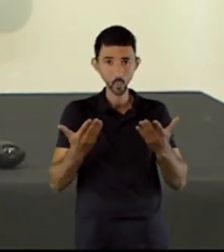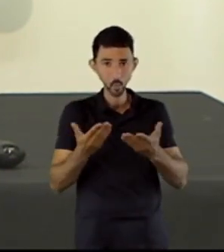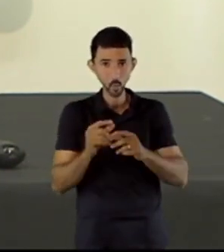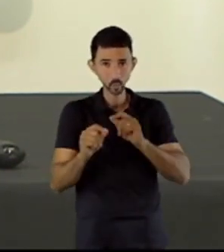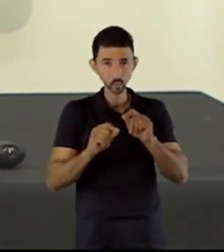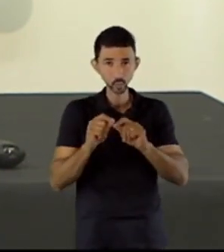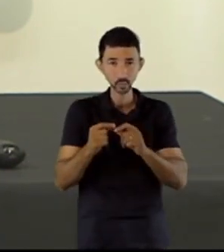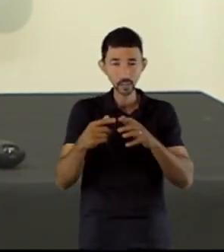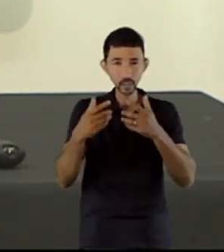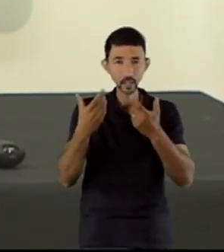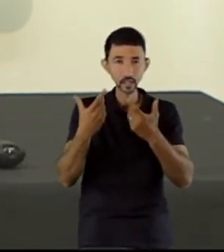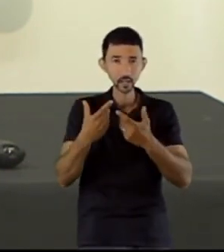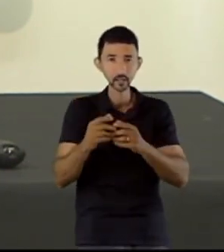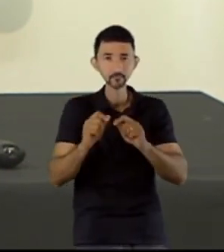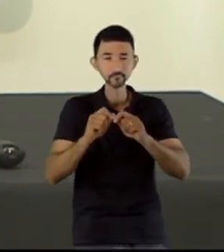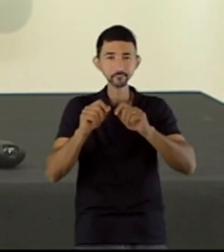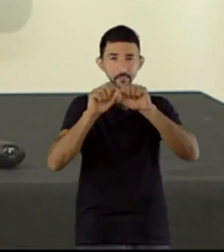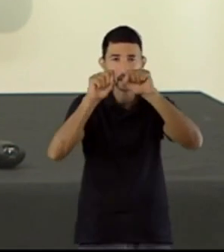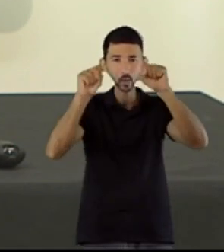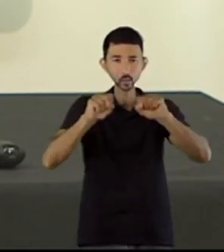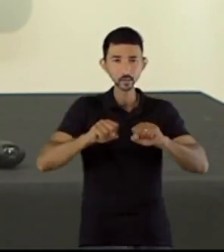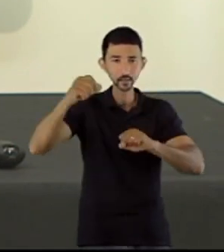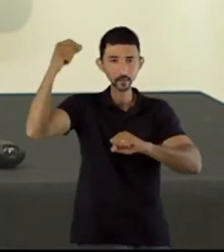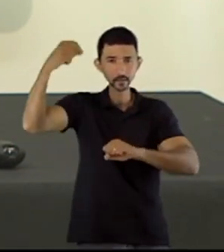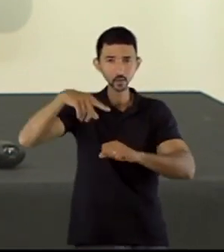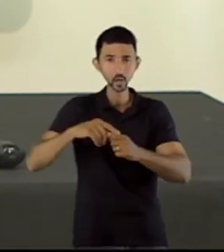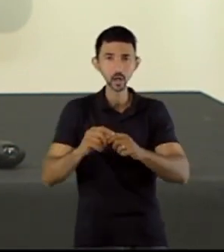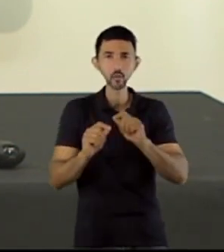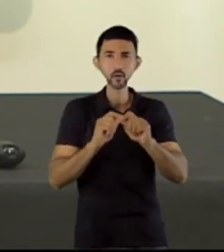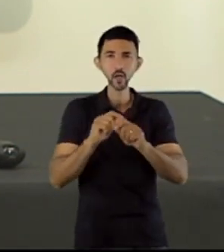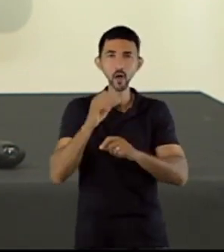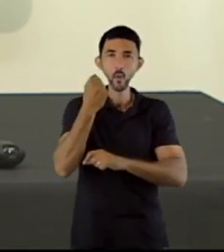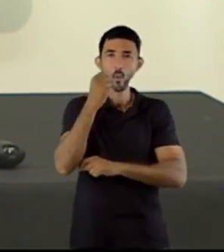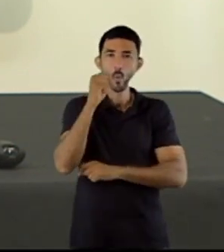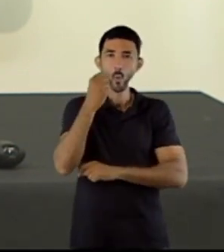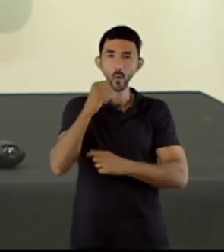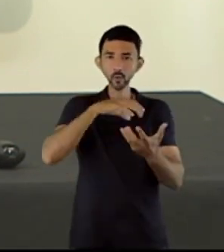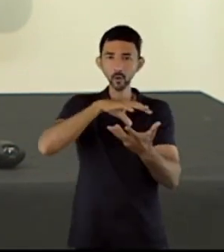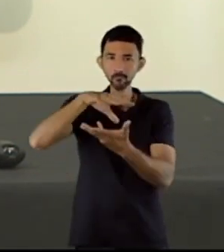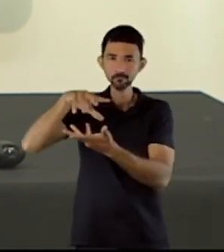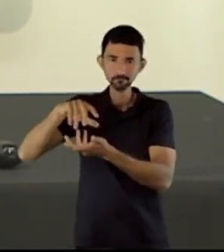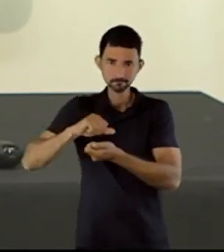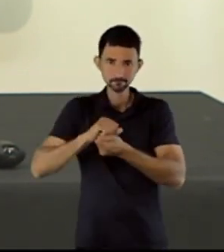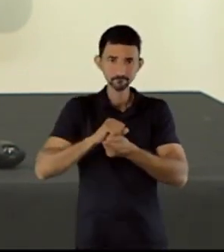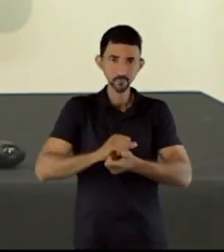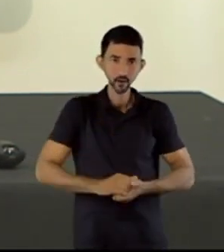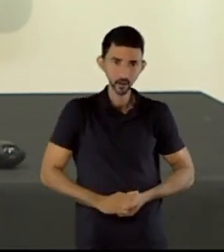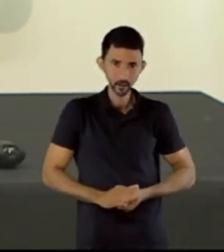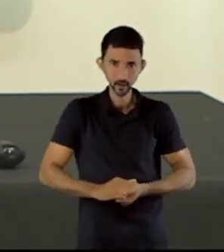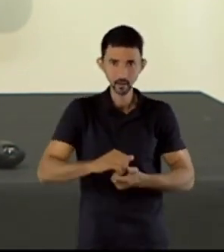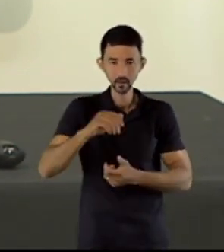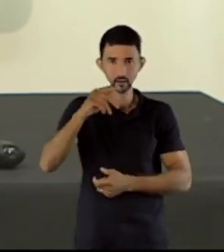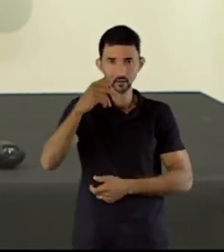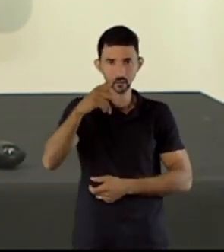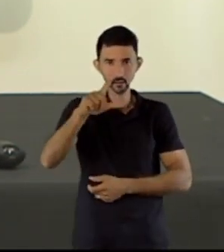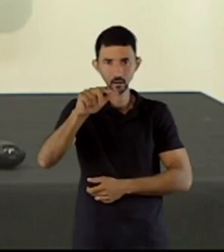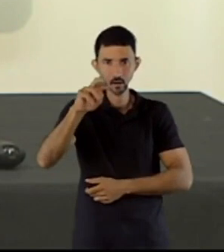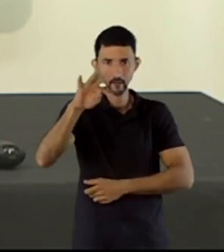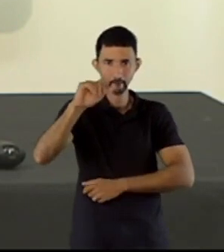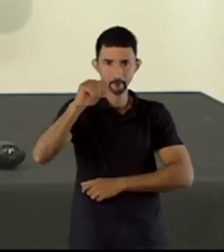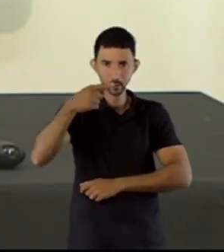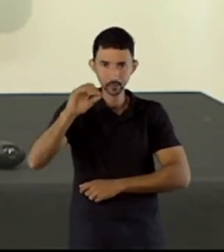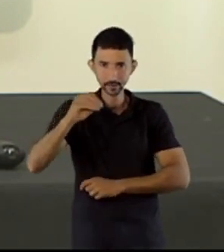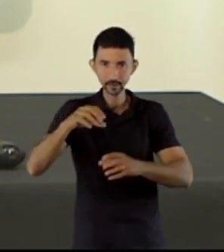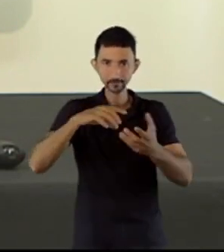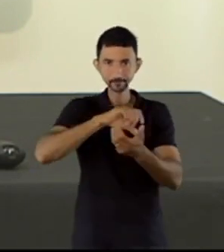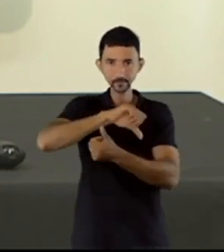dia, consideramos o Sistema Solar com apenas 8 planetas, tudo bem? Plutão passou a uma